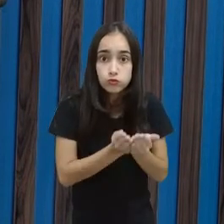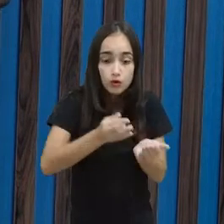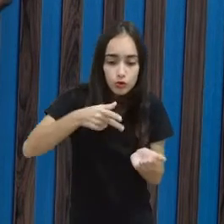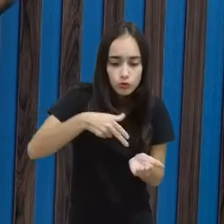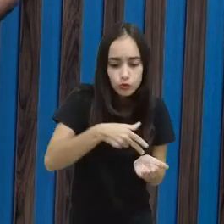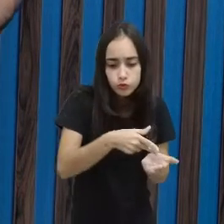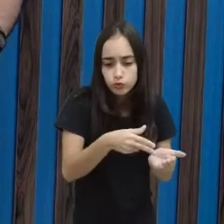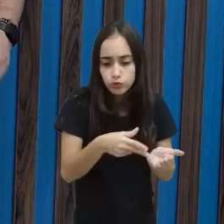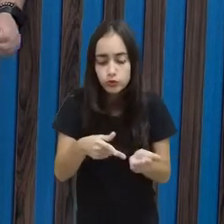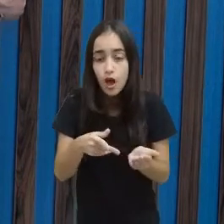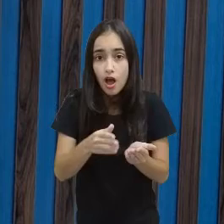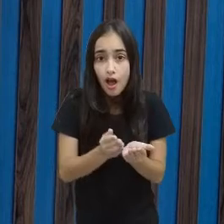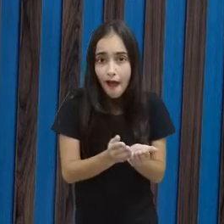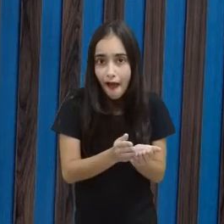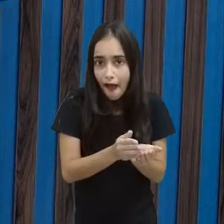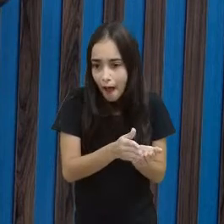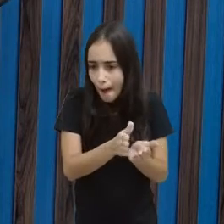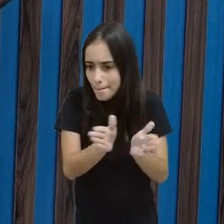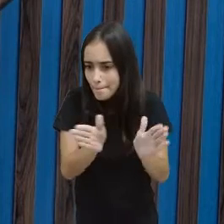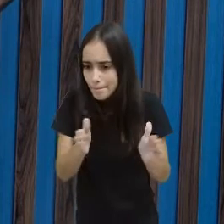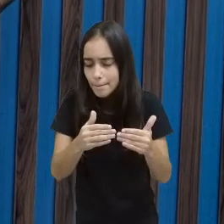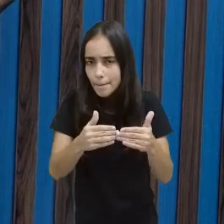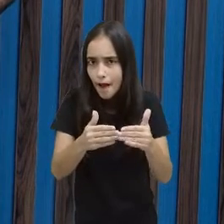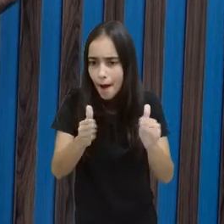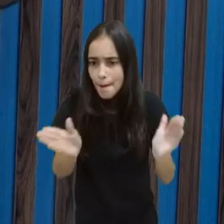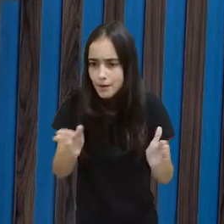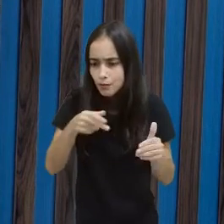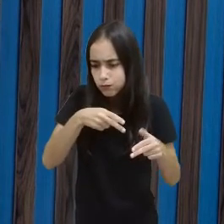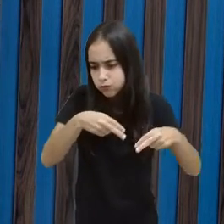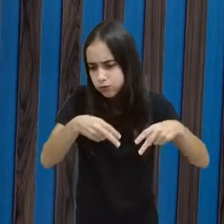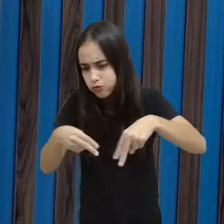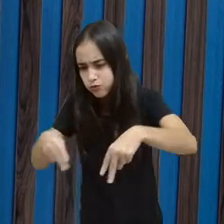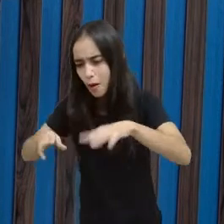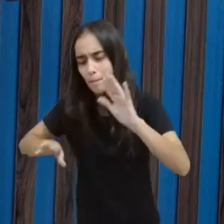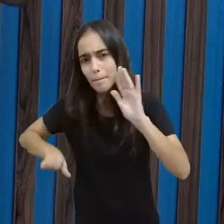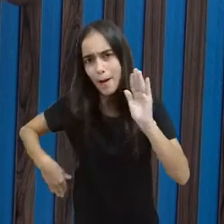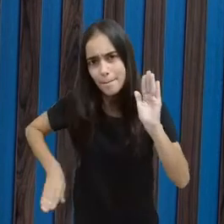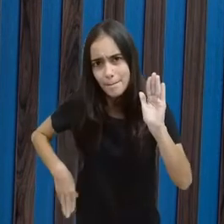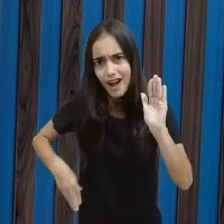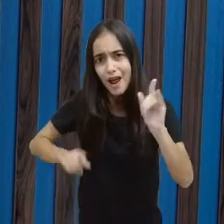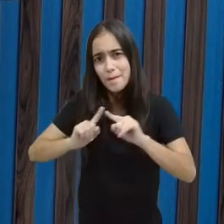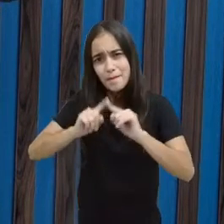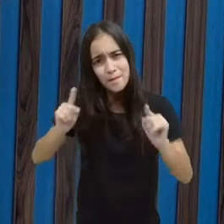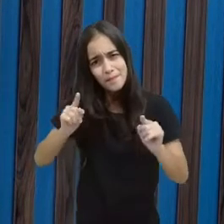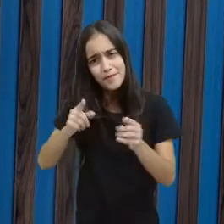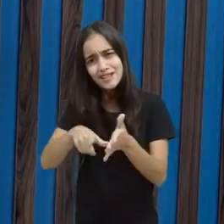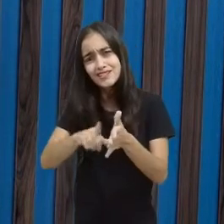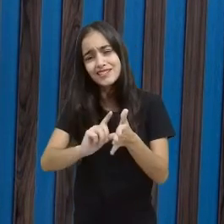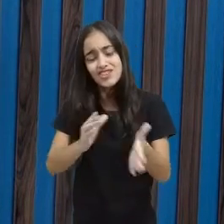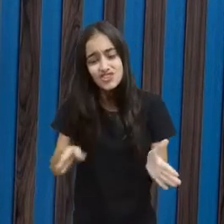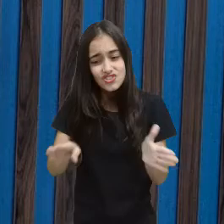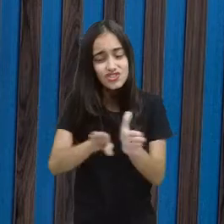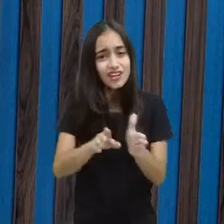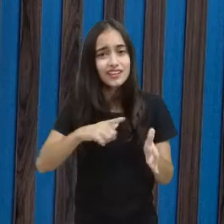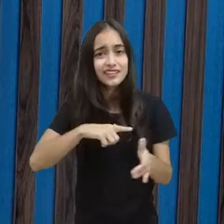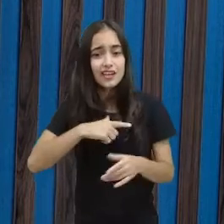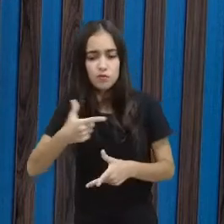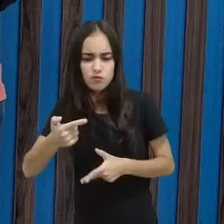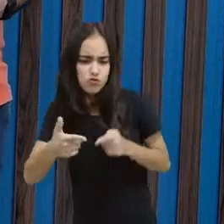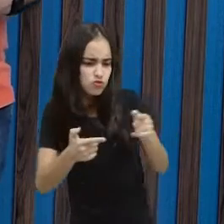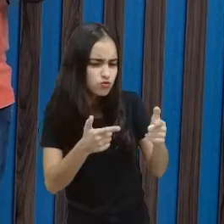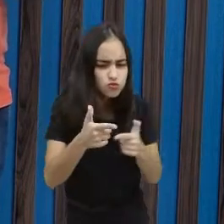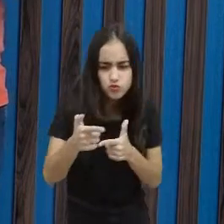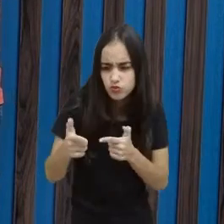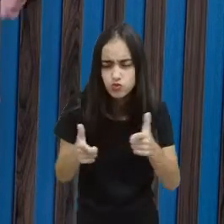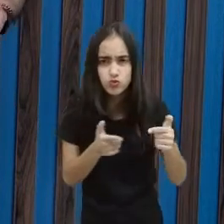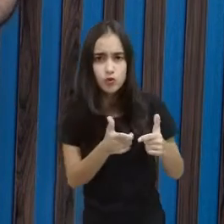para a praia, ali recebendo tiros, né? Aquilo ali representa esse desembarque da Normandia,